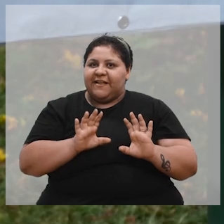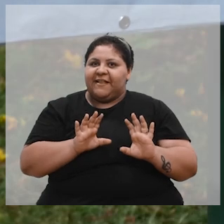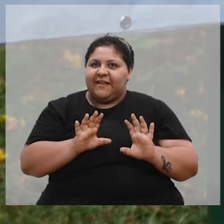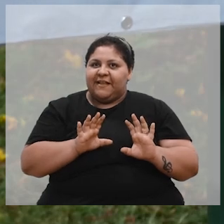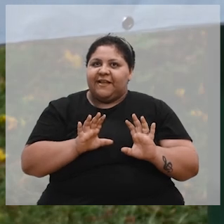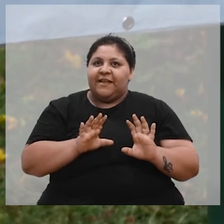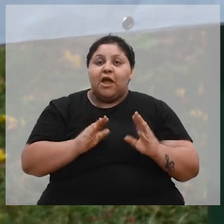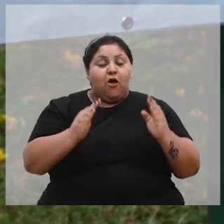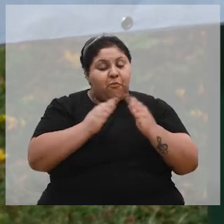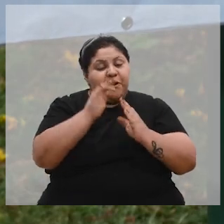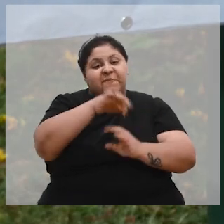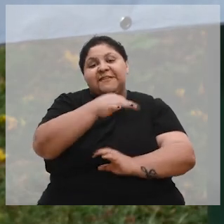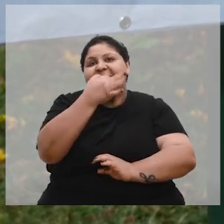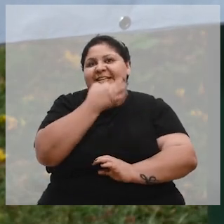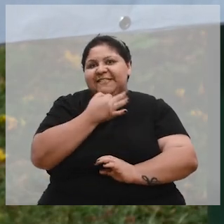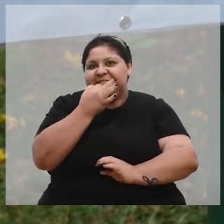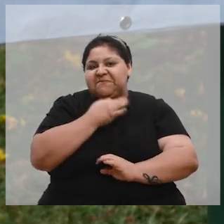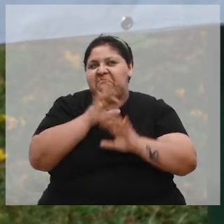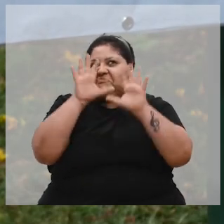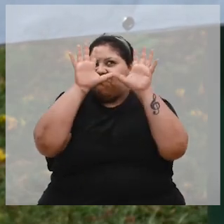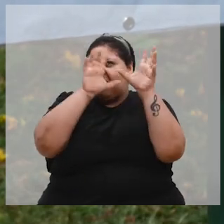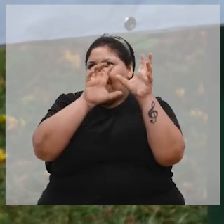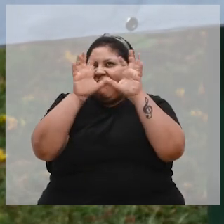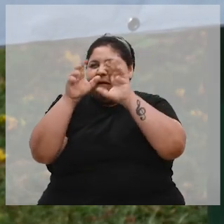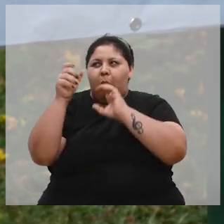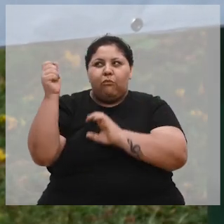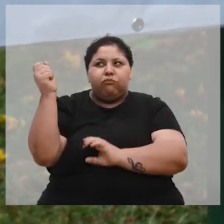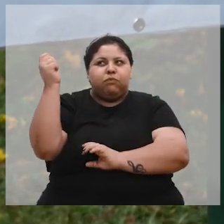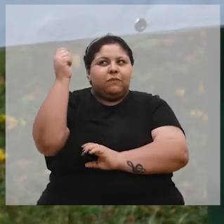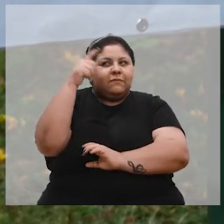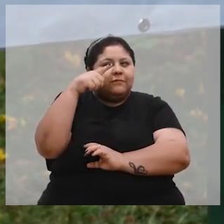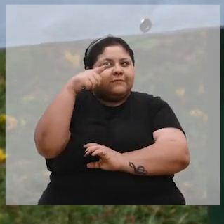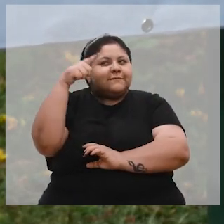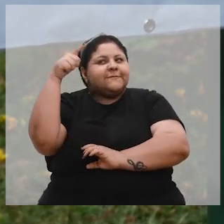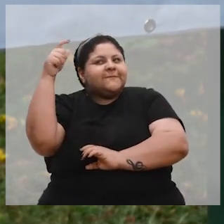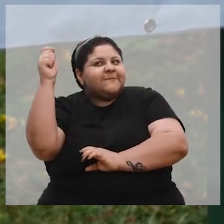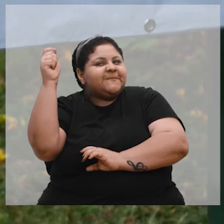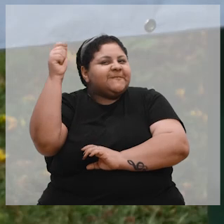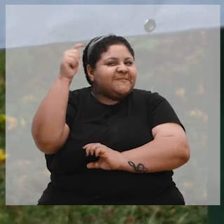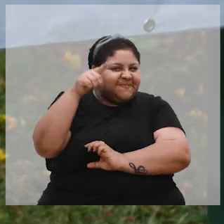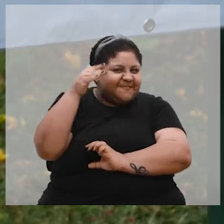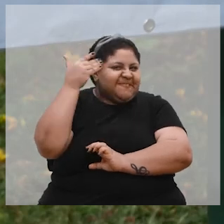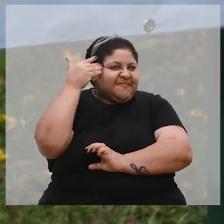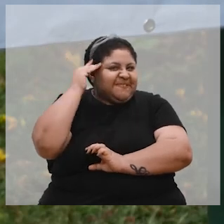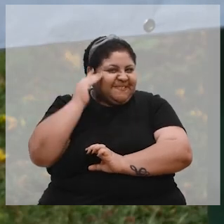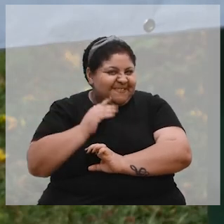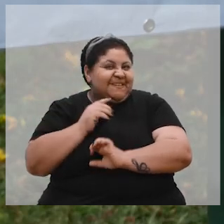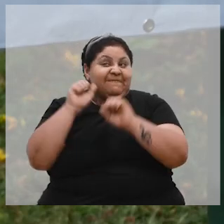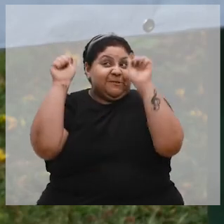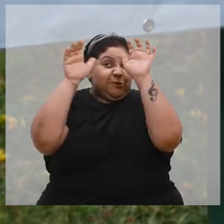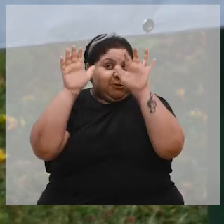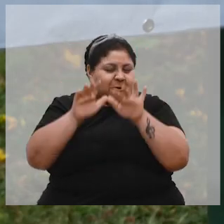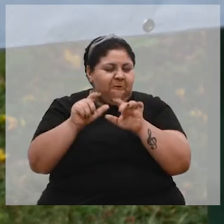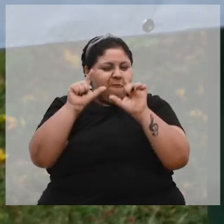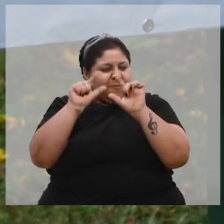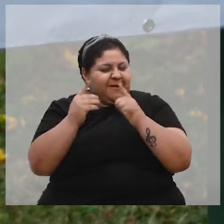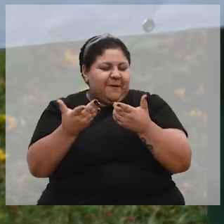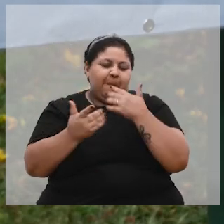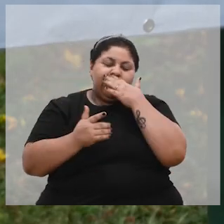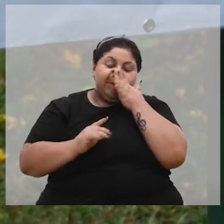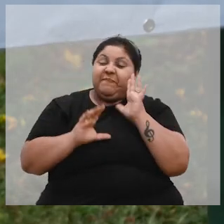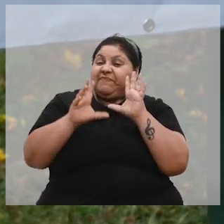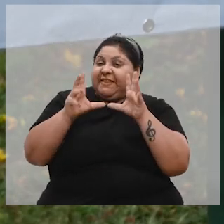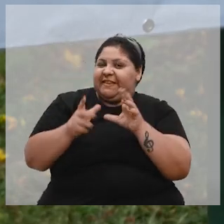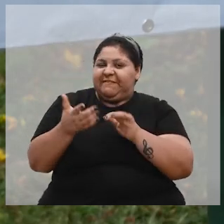apesar daquele clima, porque moramos em Caxias do Sul, então o sol se manda, vem a chuva se manda, volta o sol, então quer